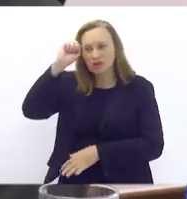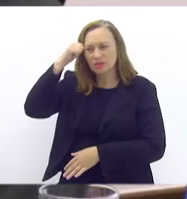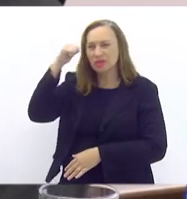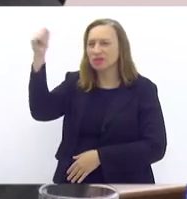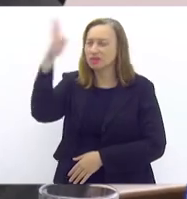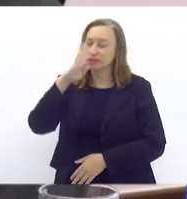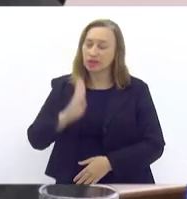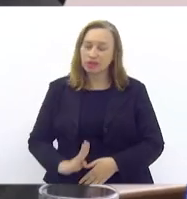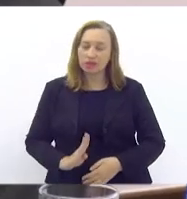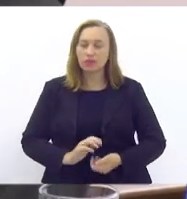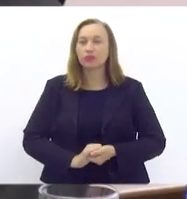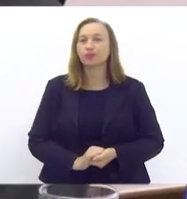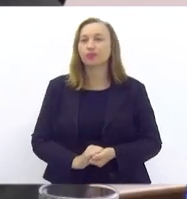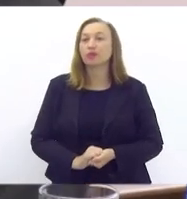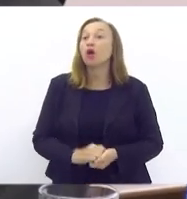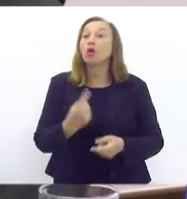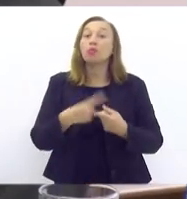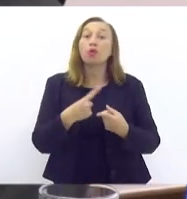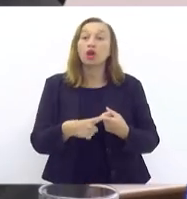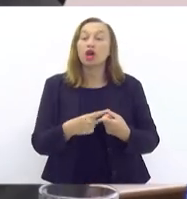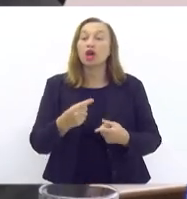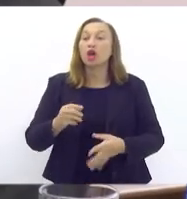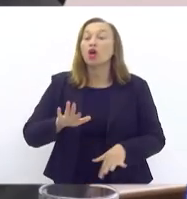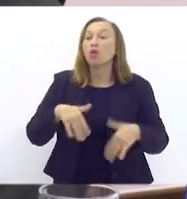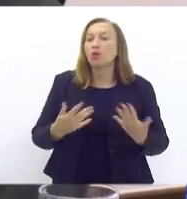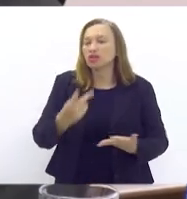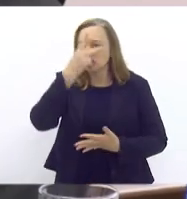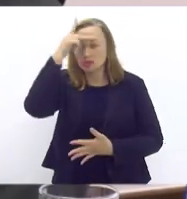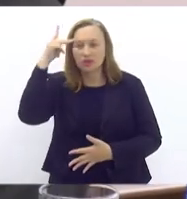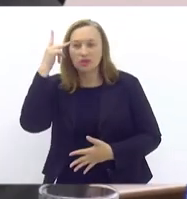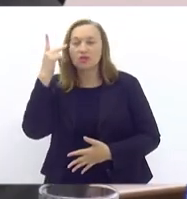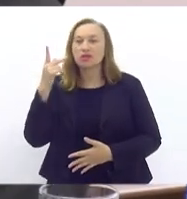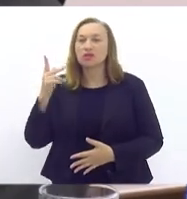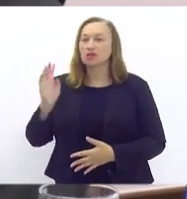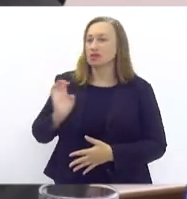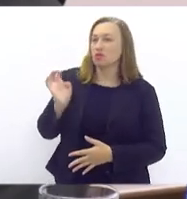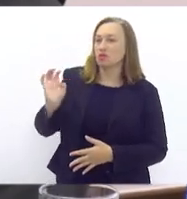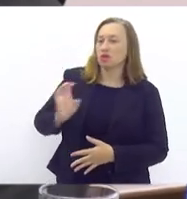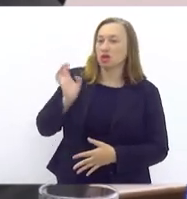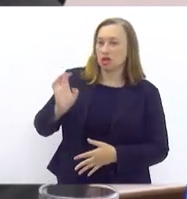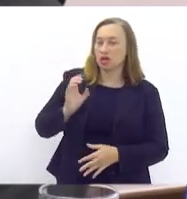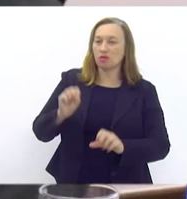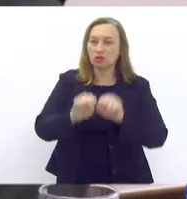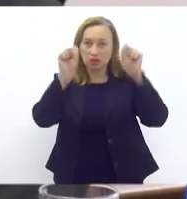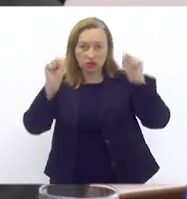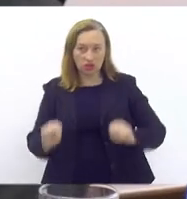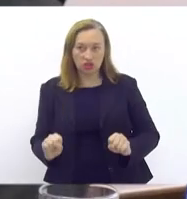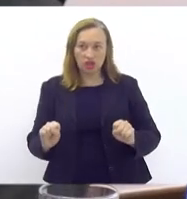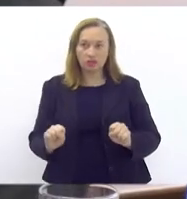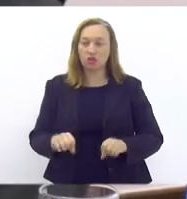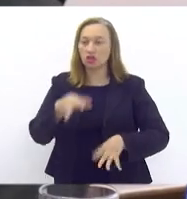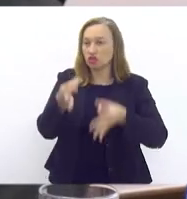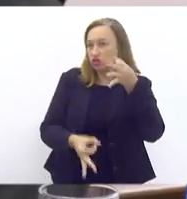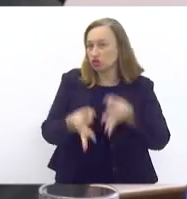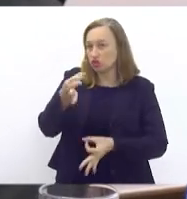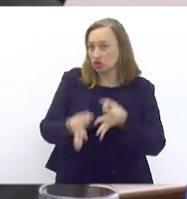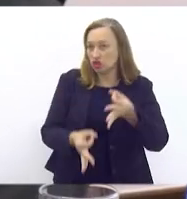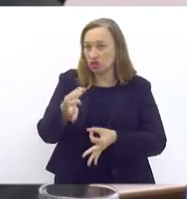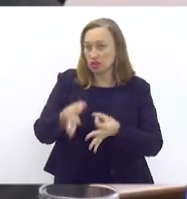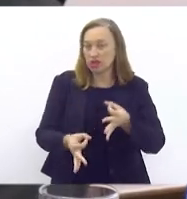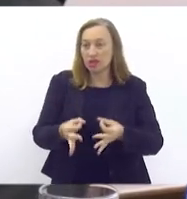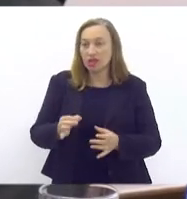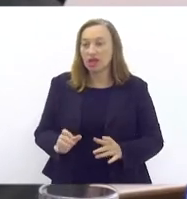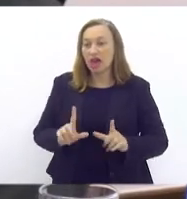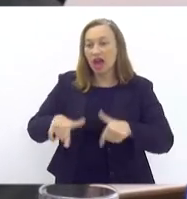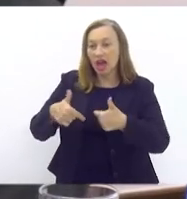Brasil porque quando as pessoas são brancas e Ricas o sistema de Justiça o sistema da polícia trata de forma diferente